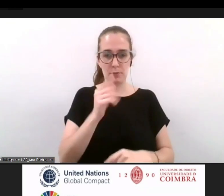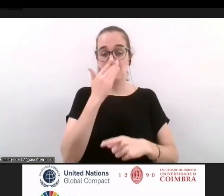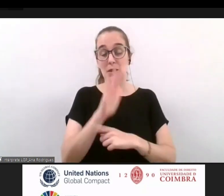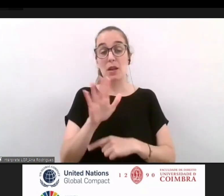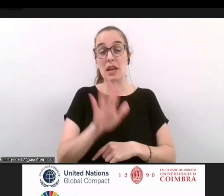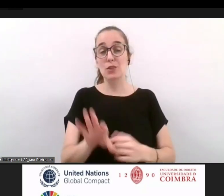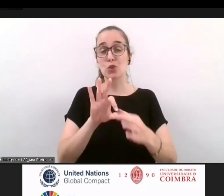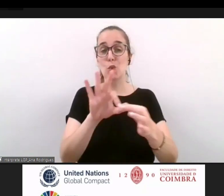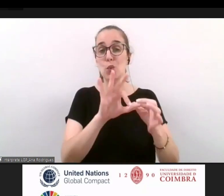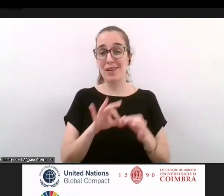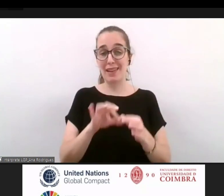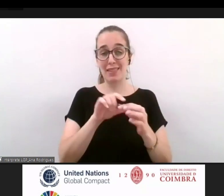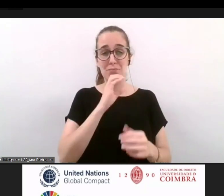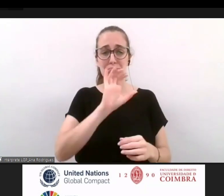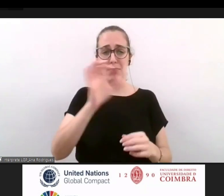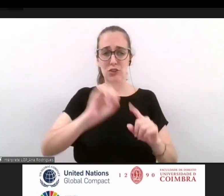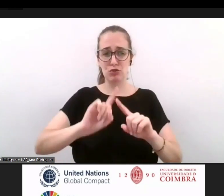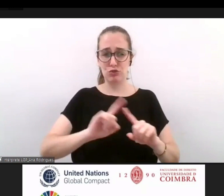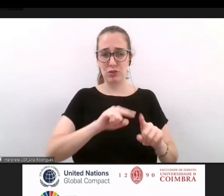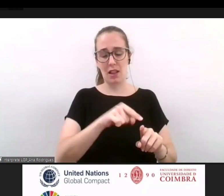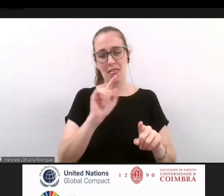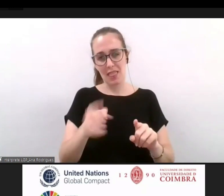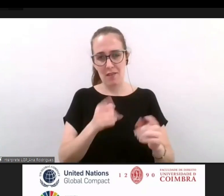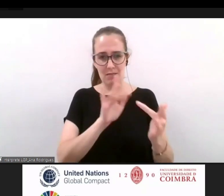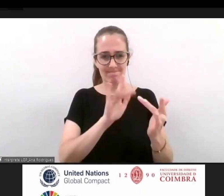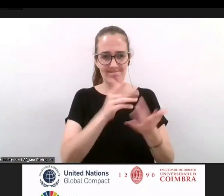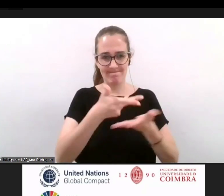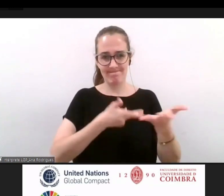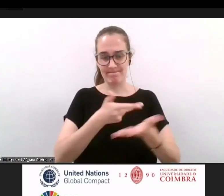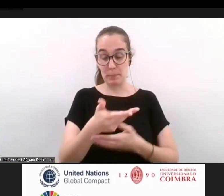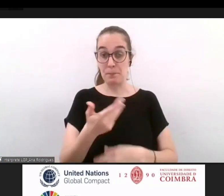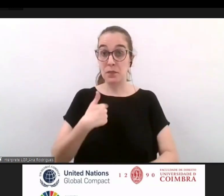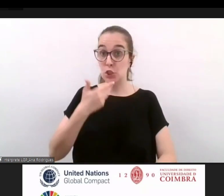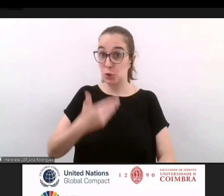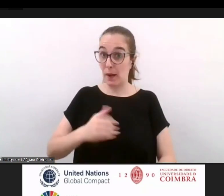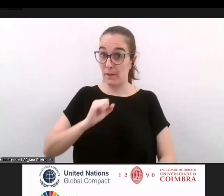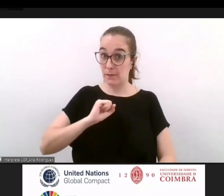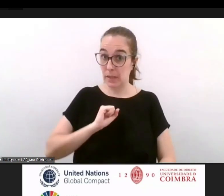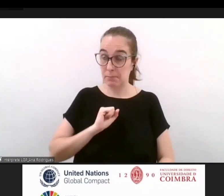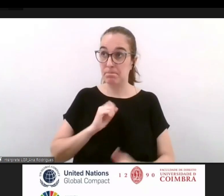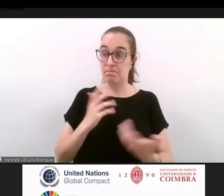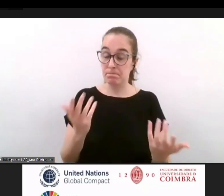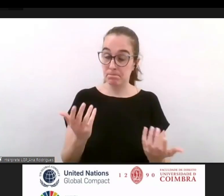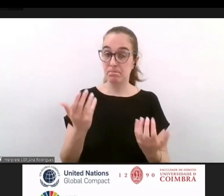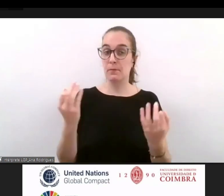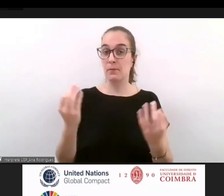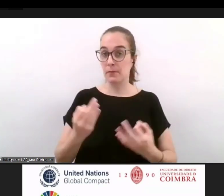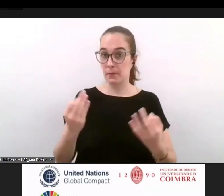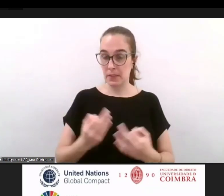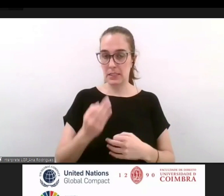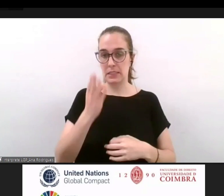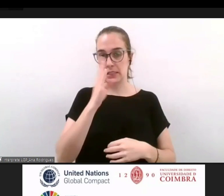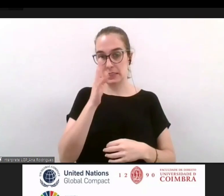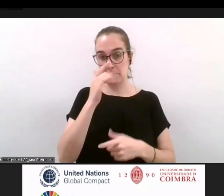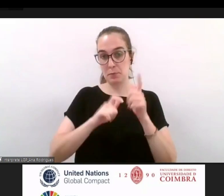sobretudo que têm um trabalho, um foco específico nesta área. Da nossa experiência, de facto, através dos nossos beneficiários,